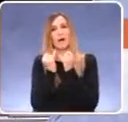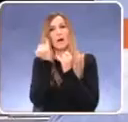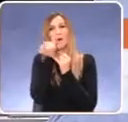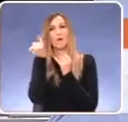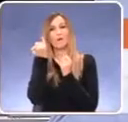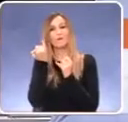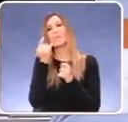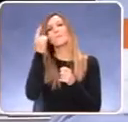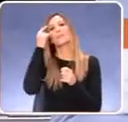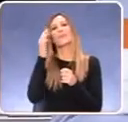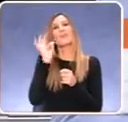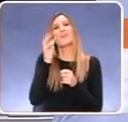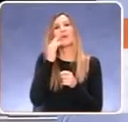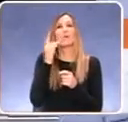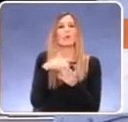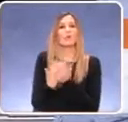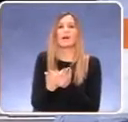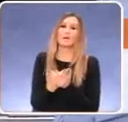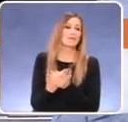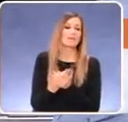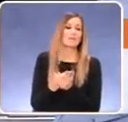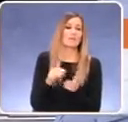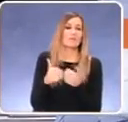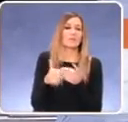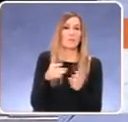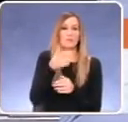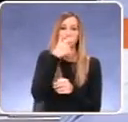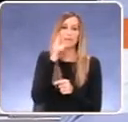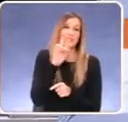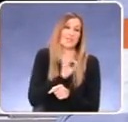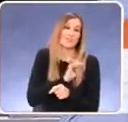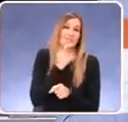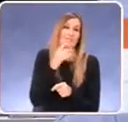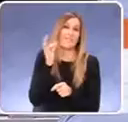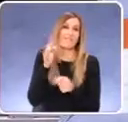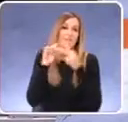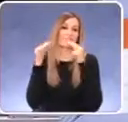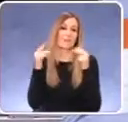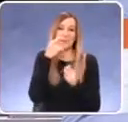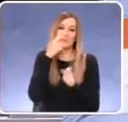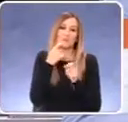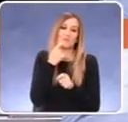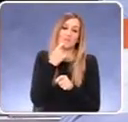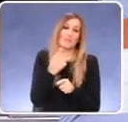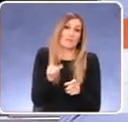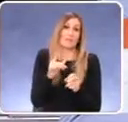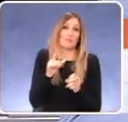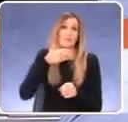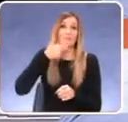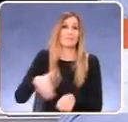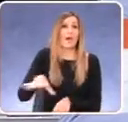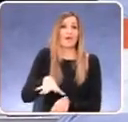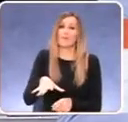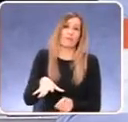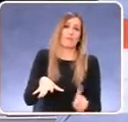são os arames, mas não são os arames. Qualquer prótese de tirar... Porque a senhora falava dos arames, não é? Maria do Rosário. As pessoas... Com certeza, não dominam a matéria. Exatamente.